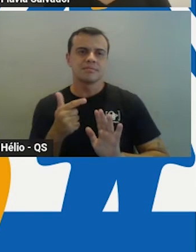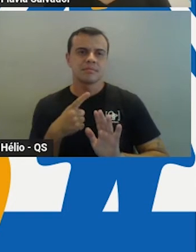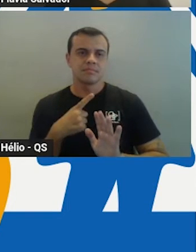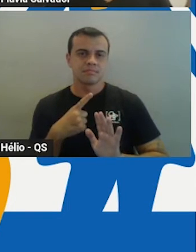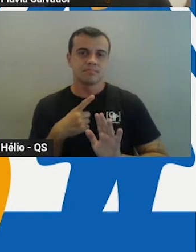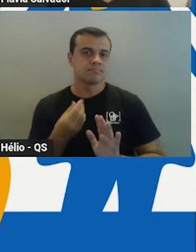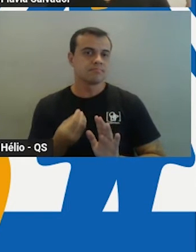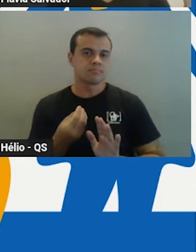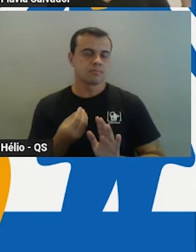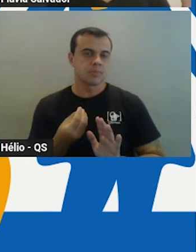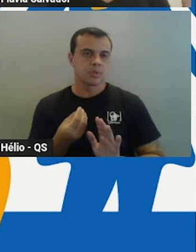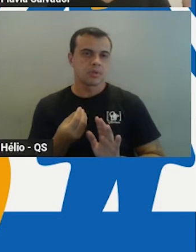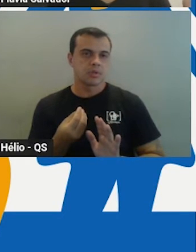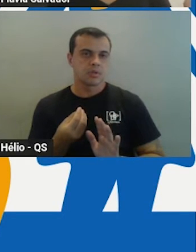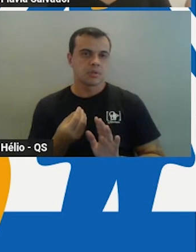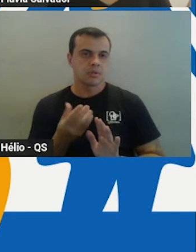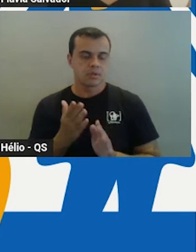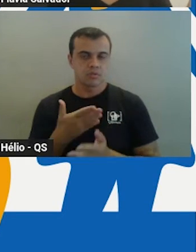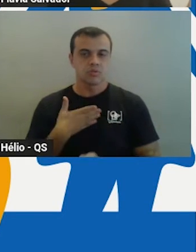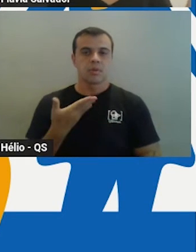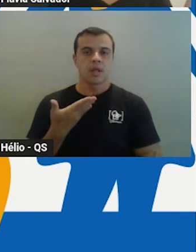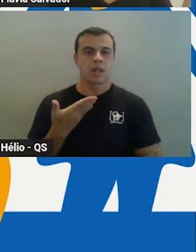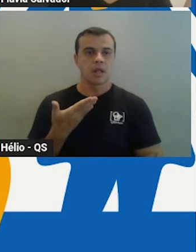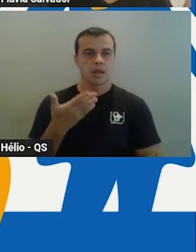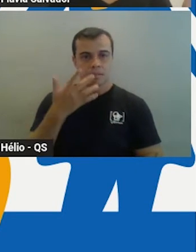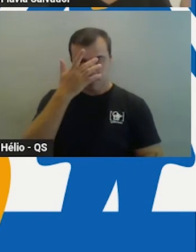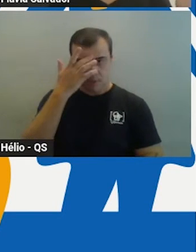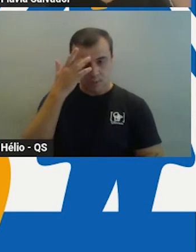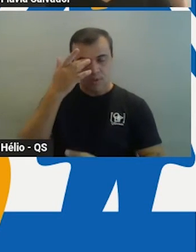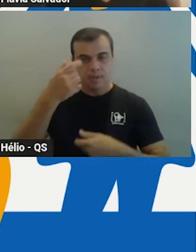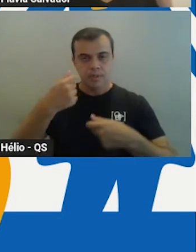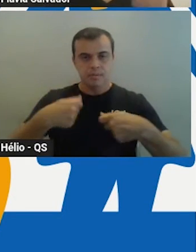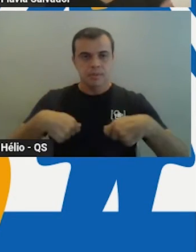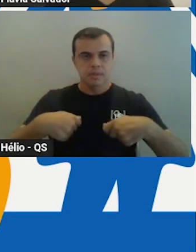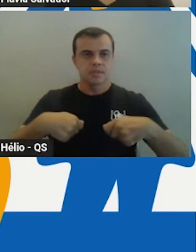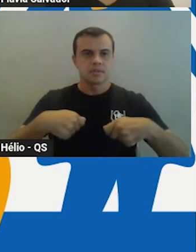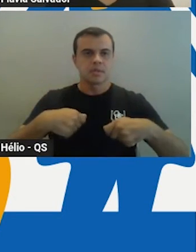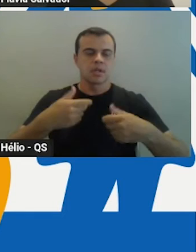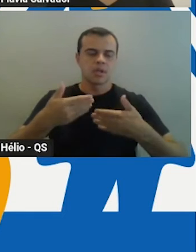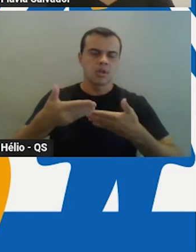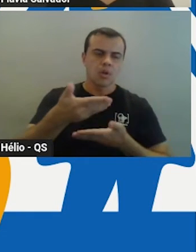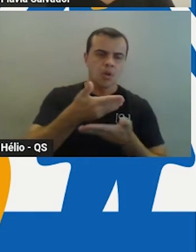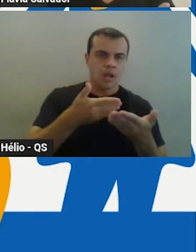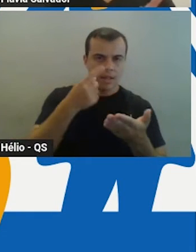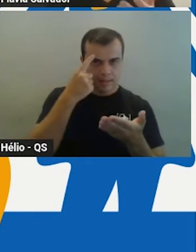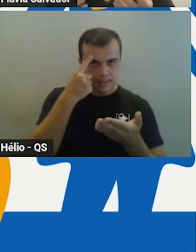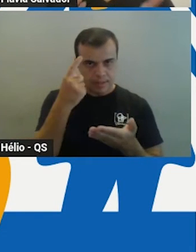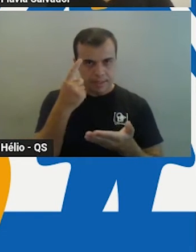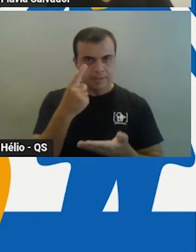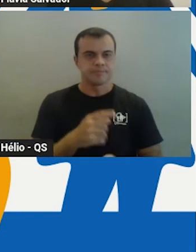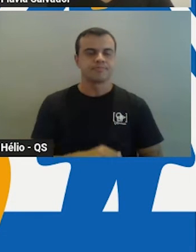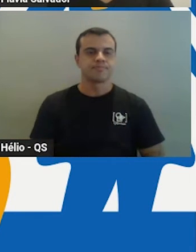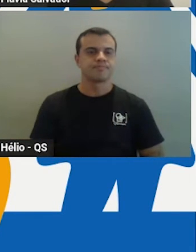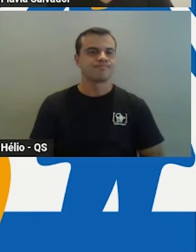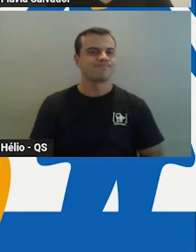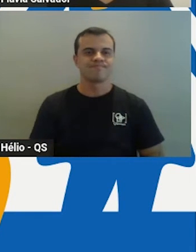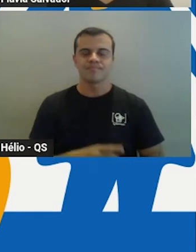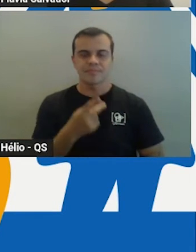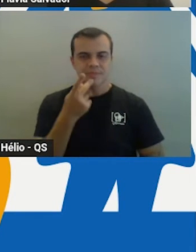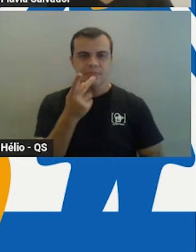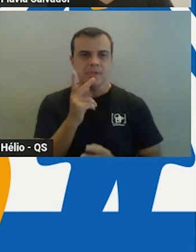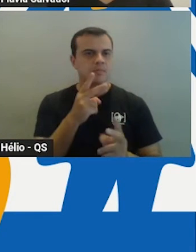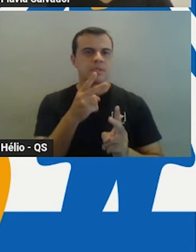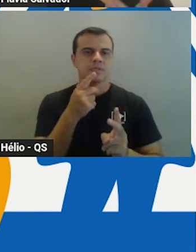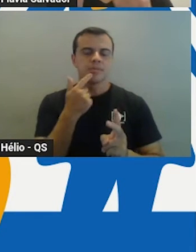E aí? Você vai ser surpreendido uma hora com uma pessoa que precisa de trocar ideia com você e que não fala a mesma língua